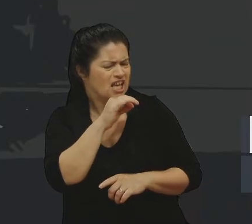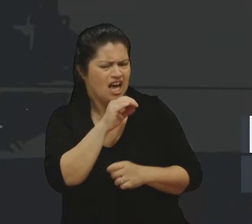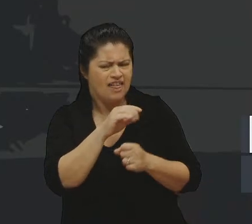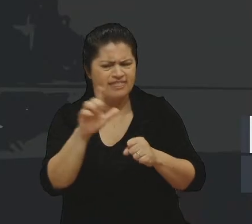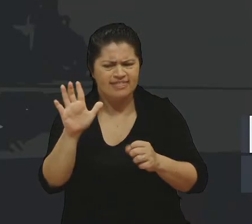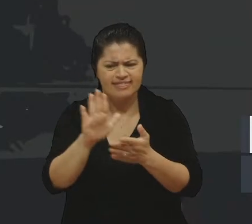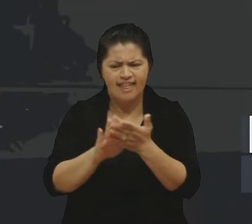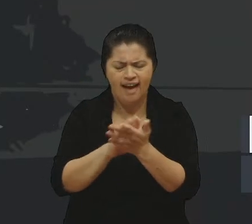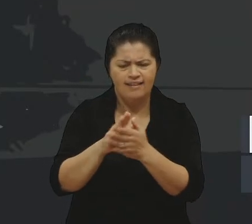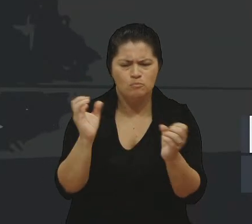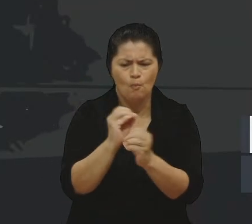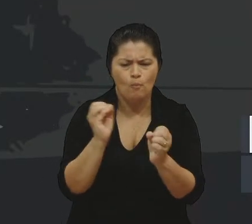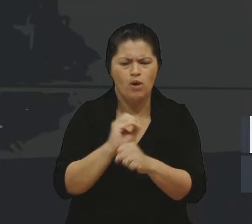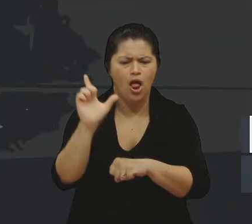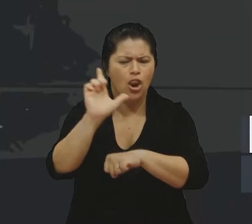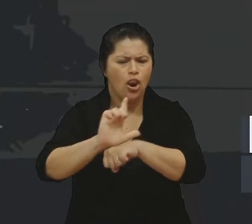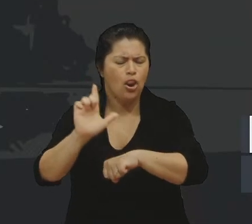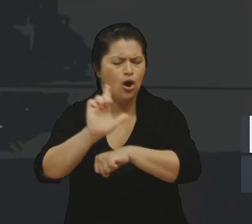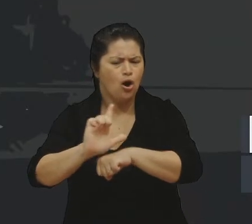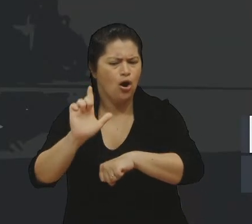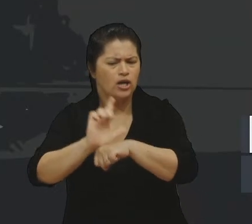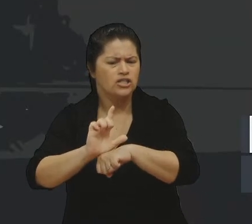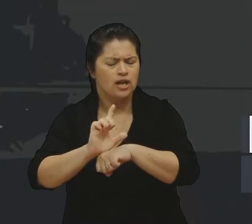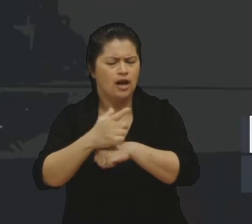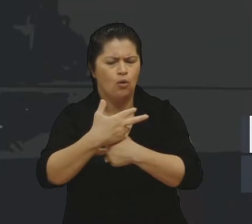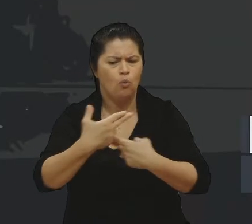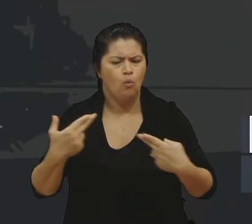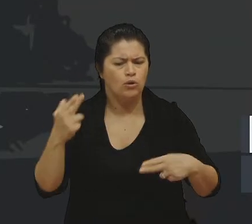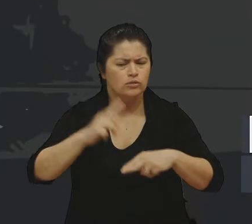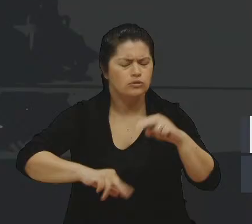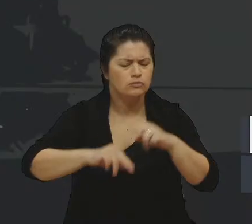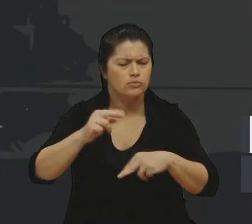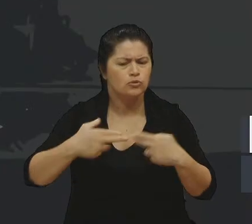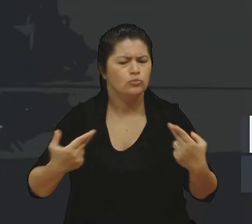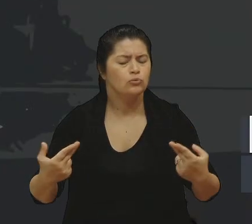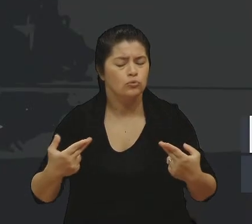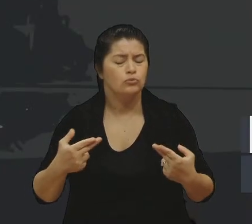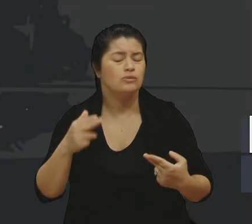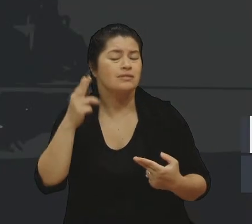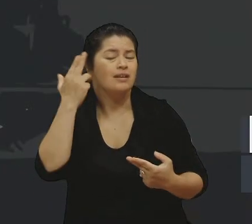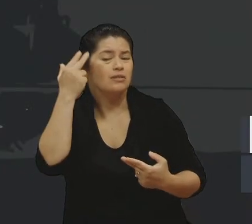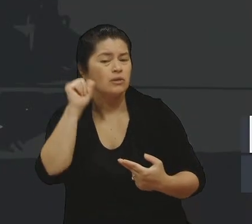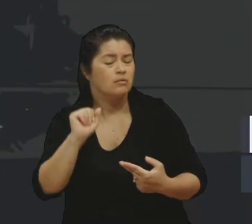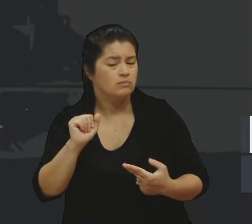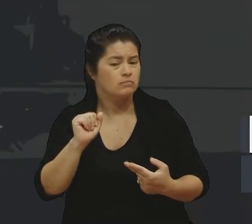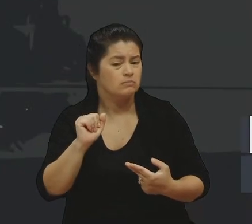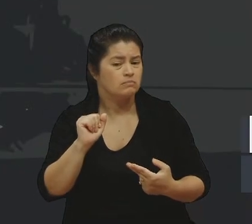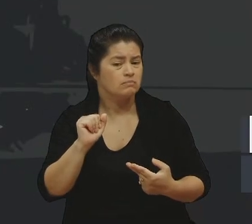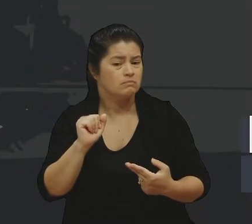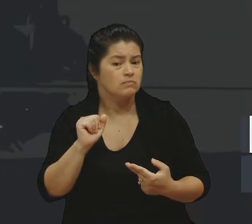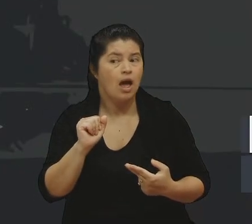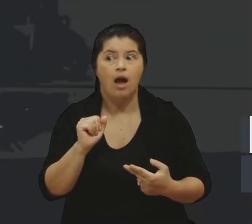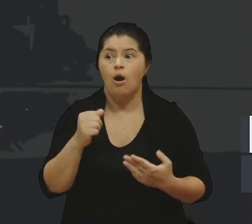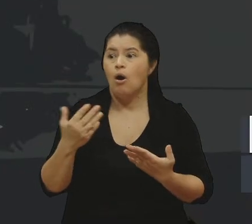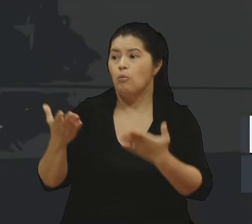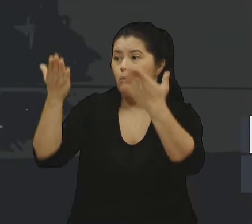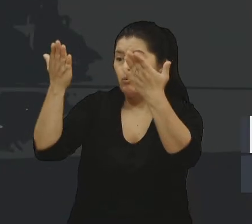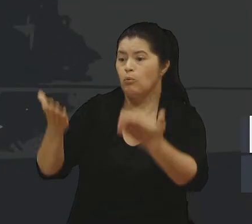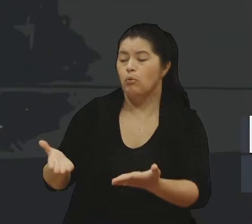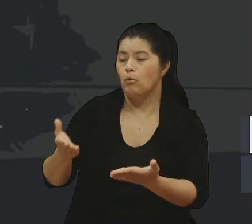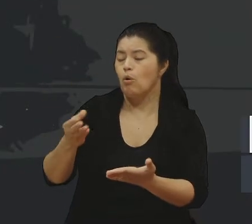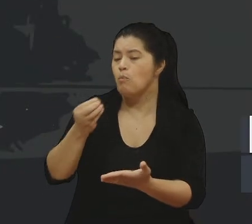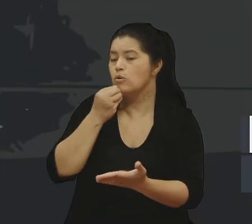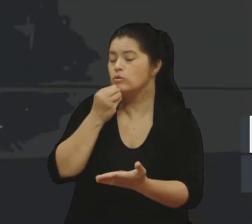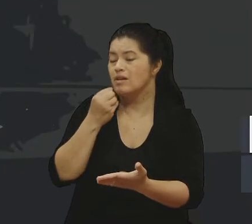reserva financeira, a família da Ana apoiou para nós conseguir colocar a loja. Era a oportunidade. Não era um cara muito